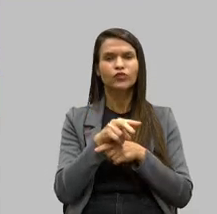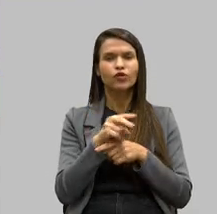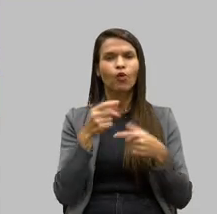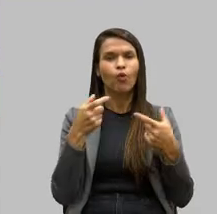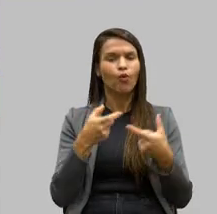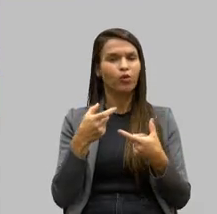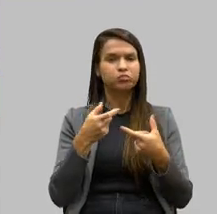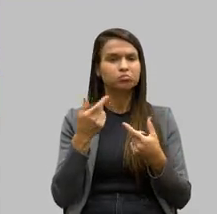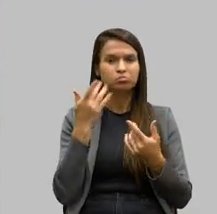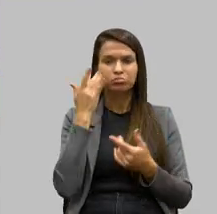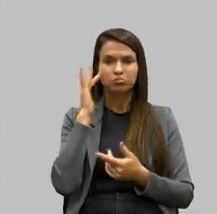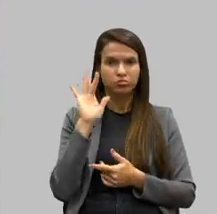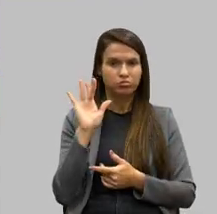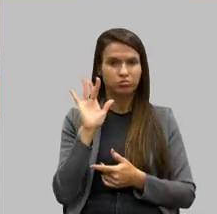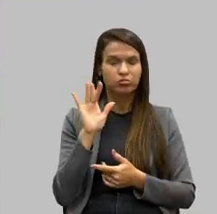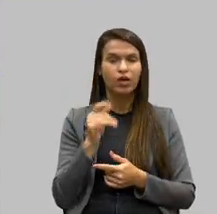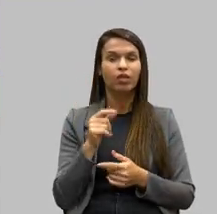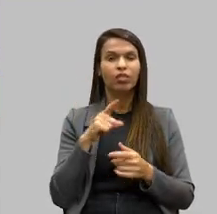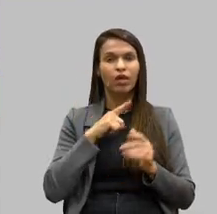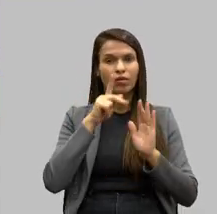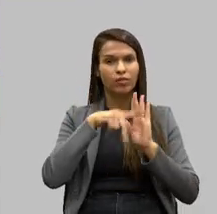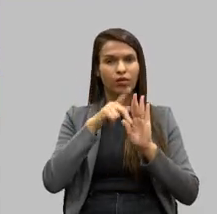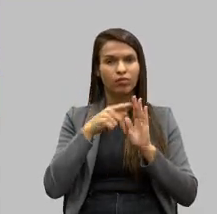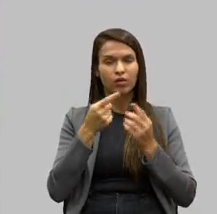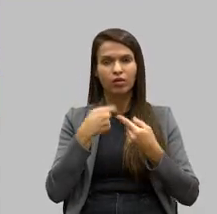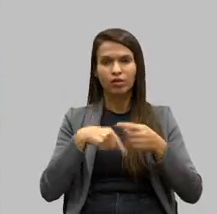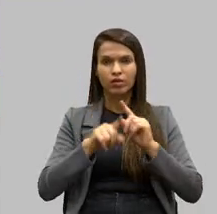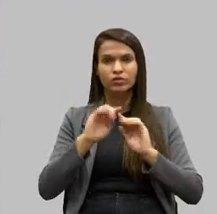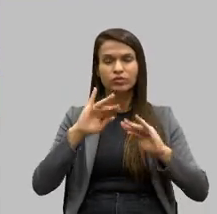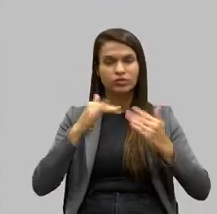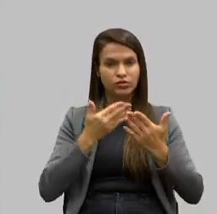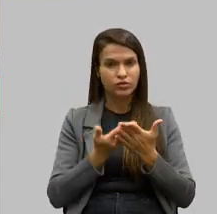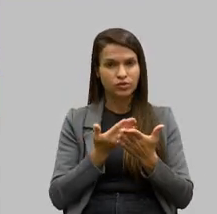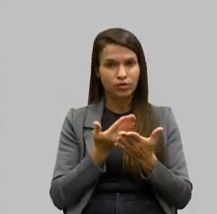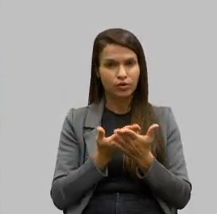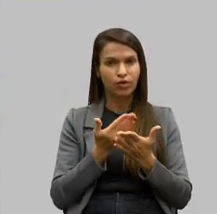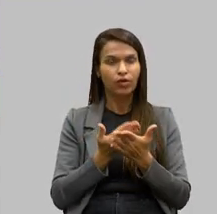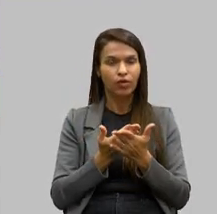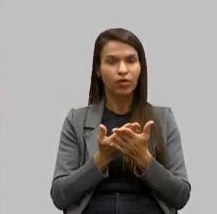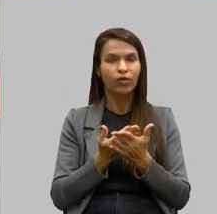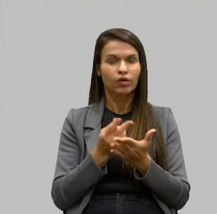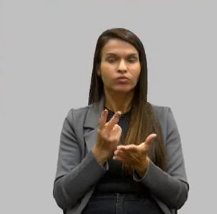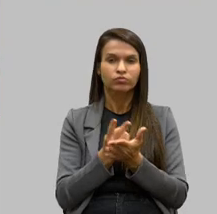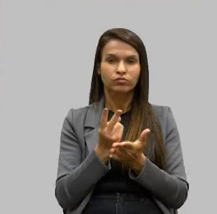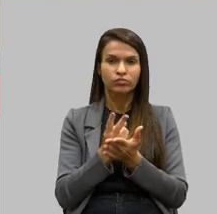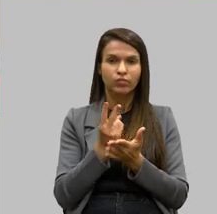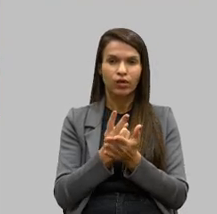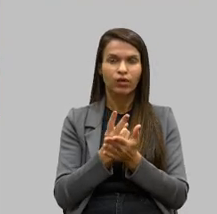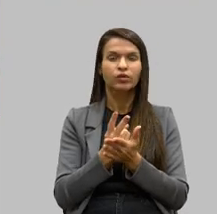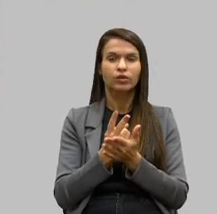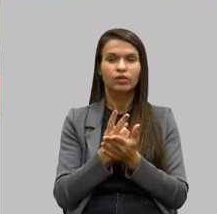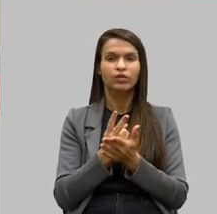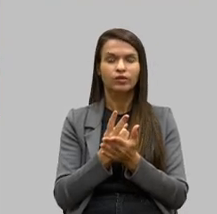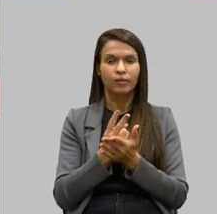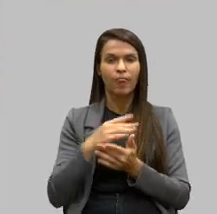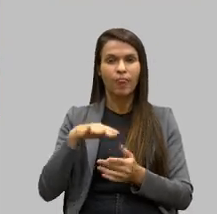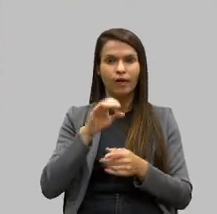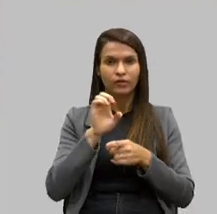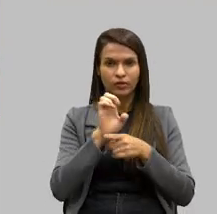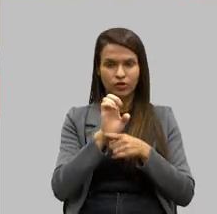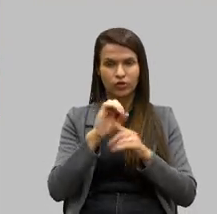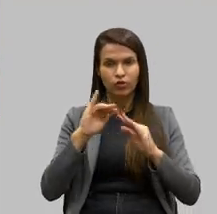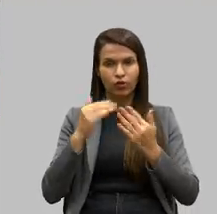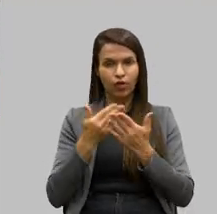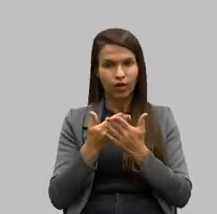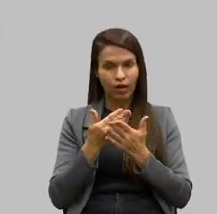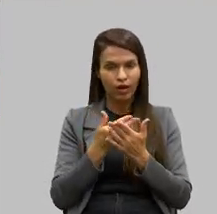não sabe se existe plano para a transformação das escolas regulares da rede estadual em colégios